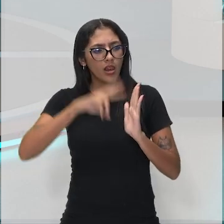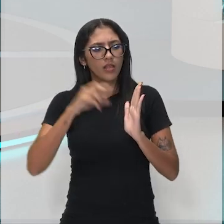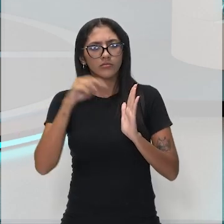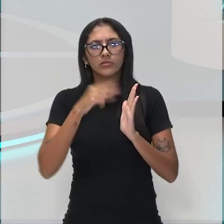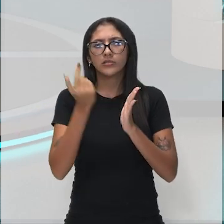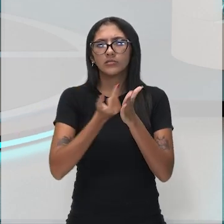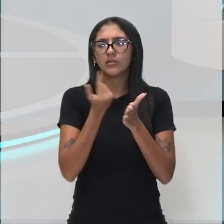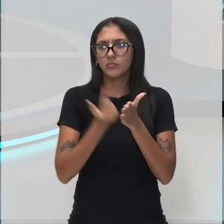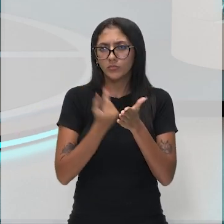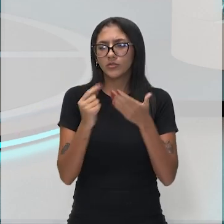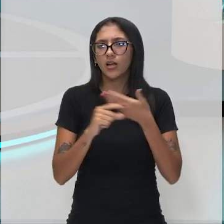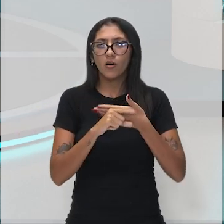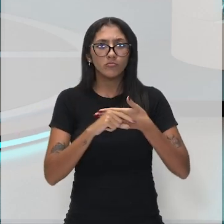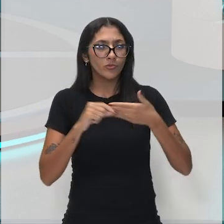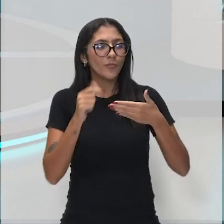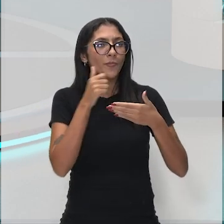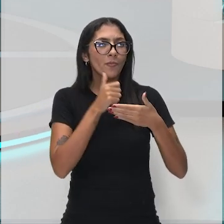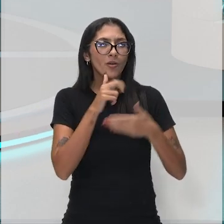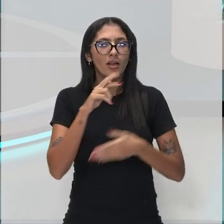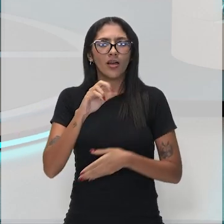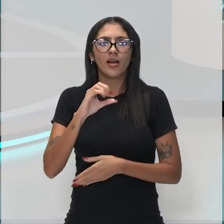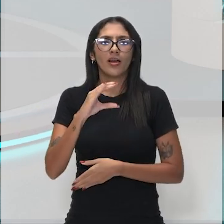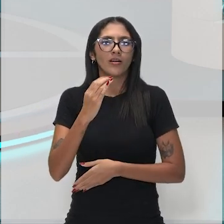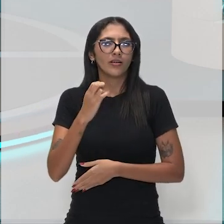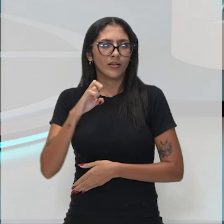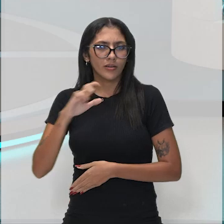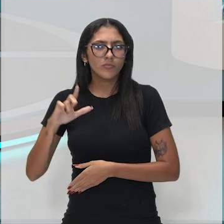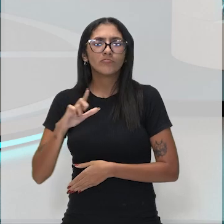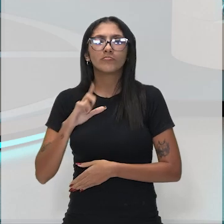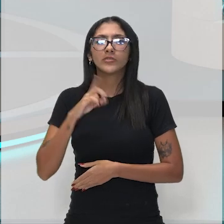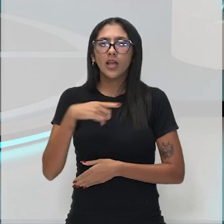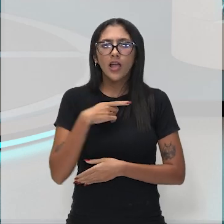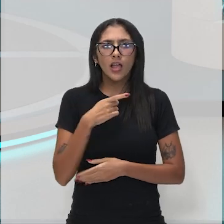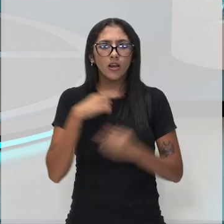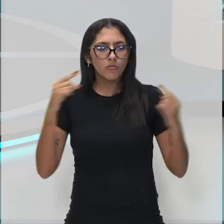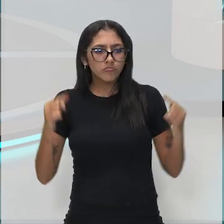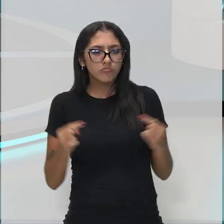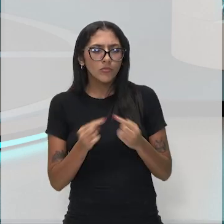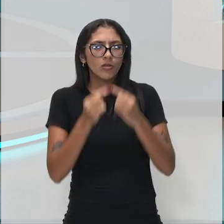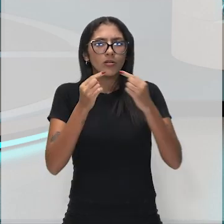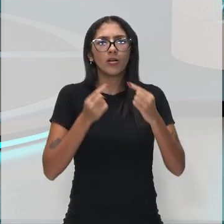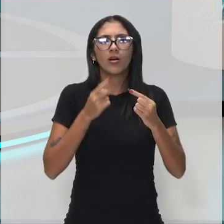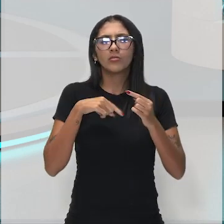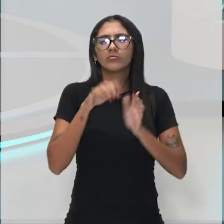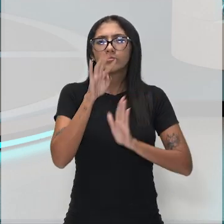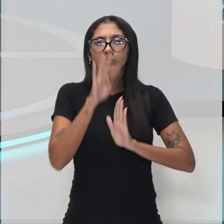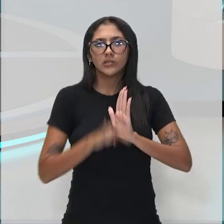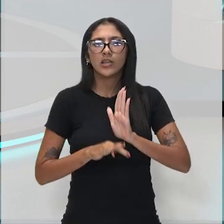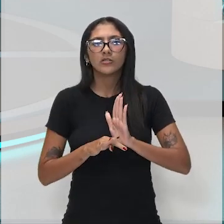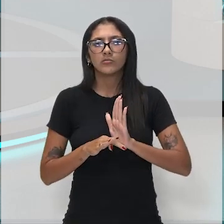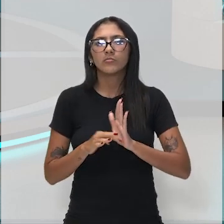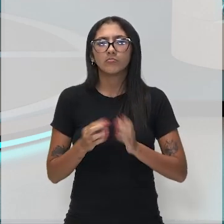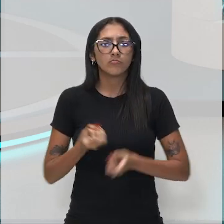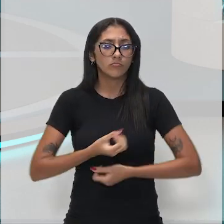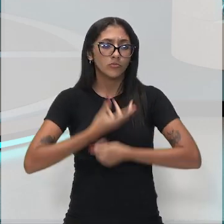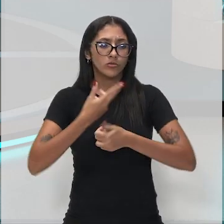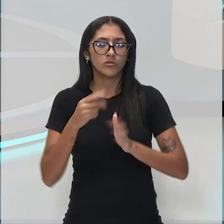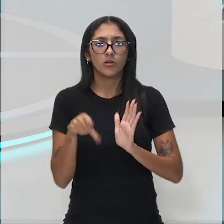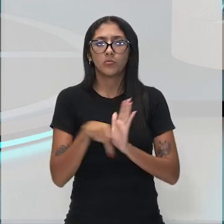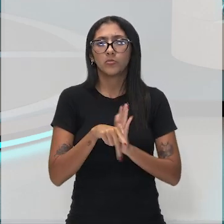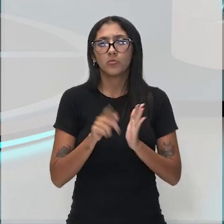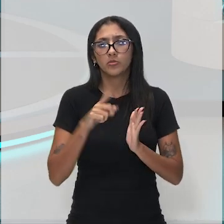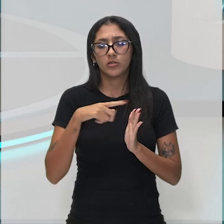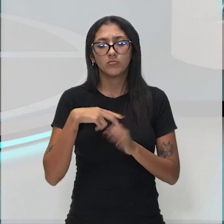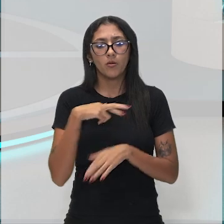15, de Raquel de Queiroz. E percebo que a nossa autora se alinha com essa obra exatamente à produção, ao romance de 30,